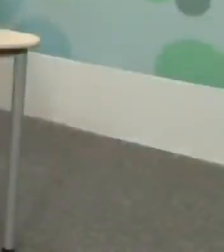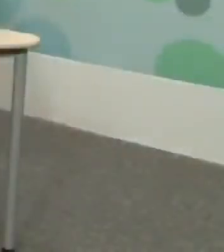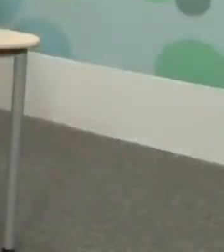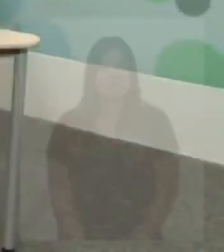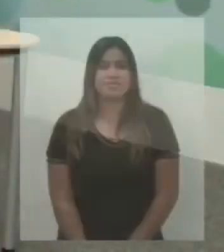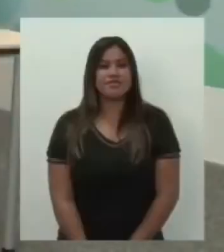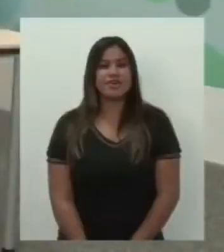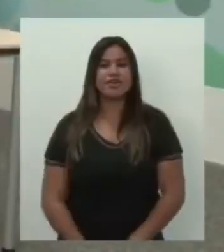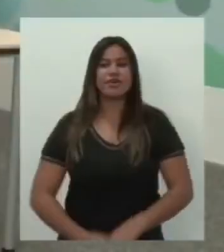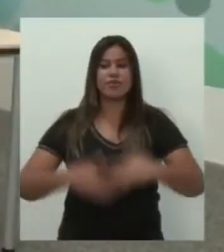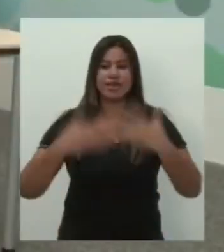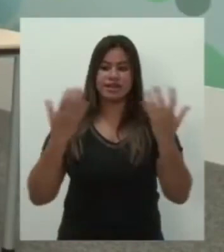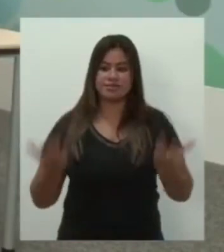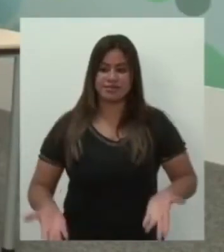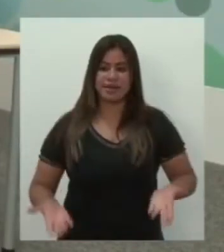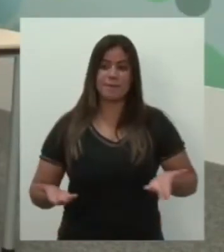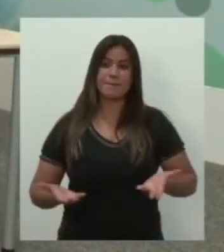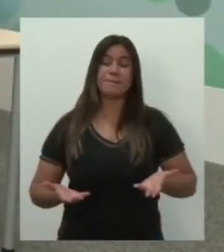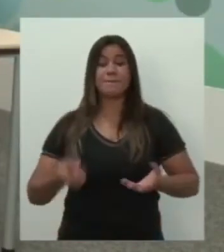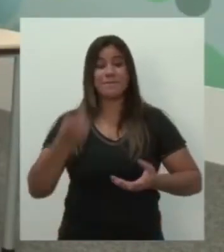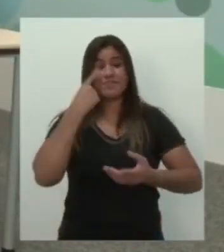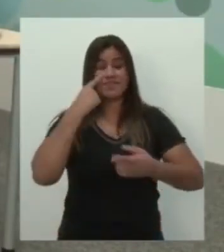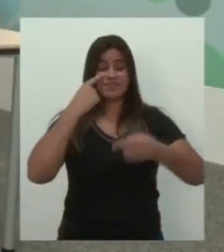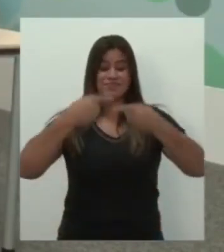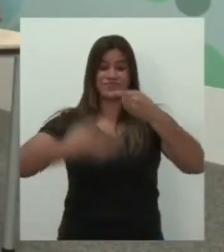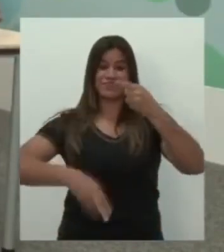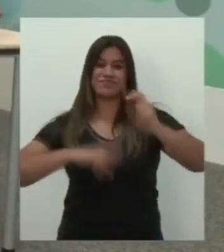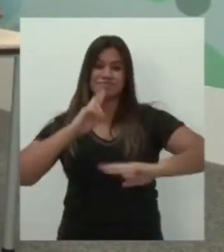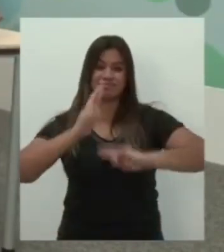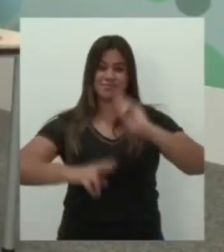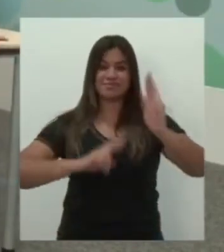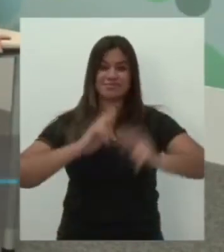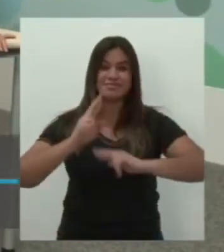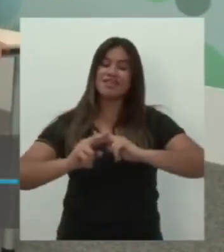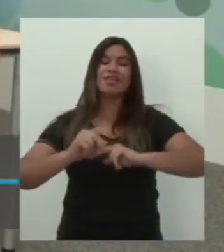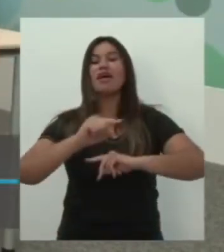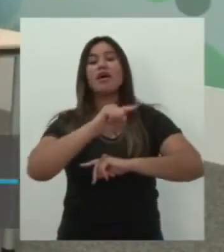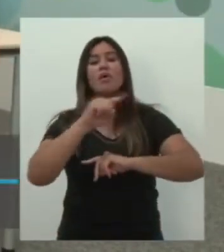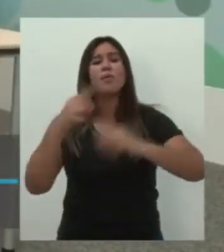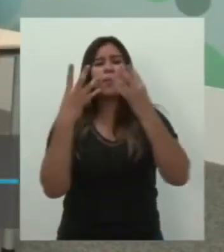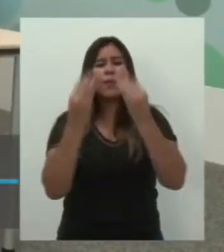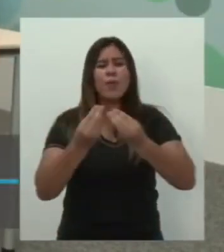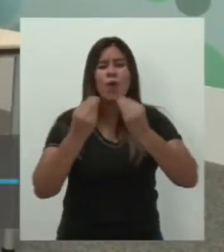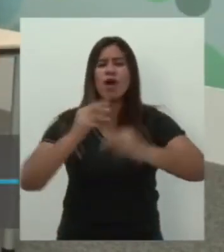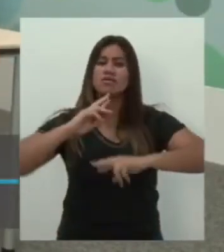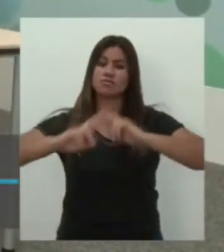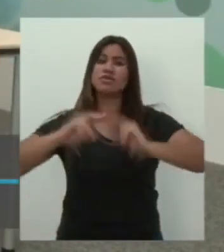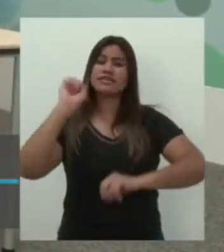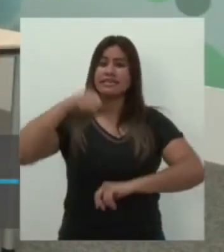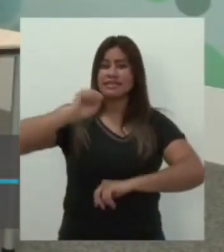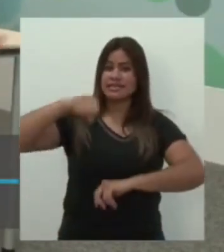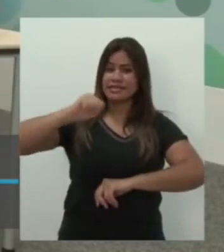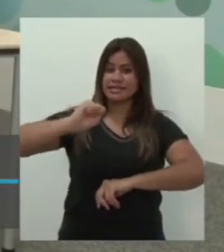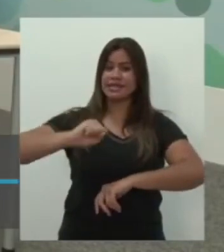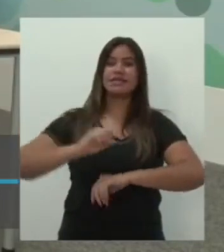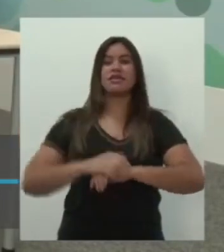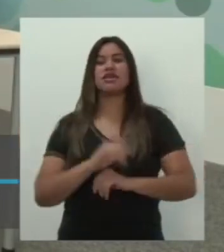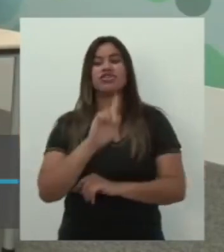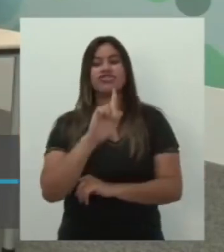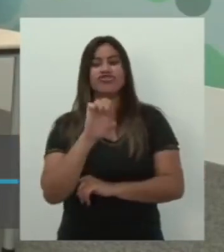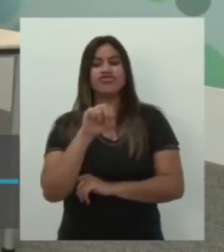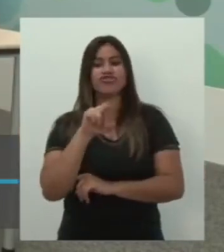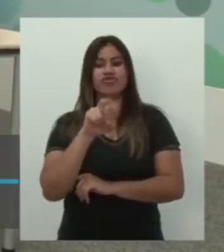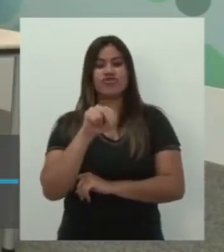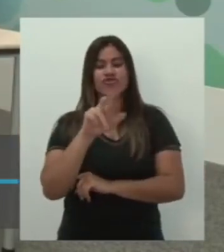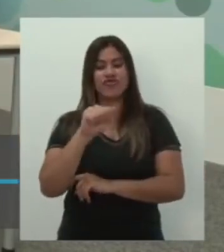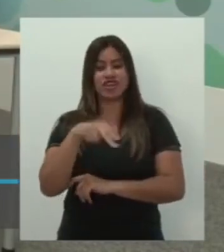E vamos lá, a Sim. participação dos nossos alunos, né? A maioria que está dizendo que sim, professor Mauro. E tem a Giovana, que é parecida